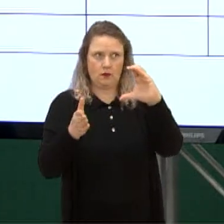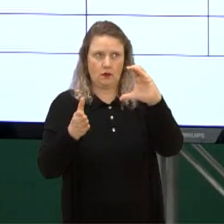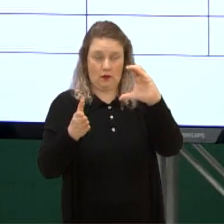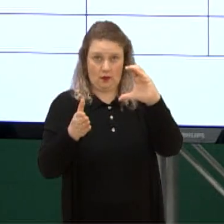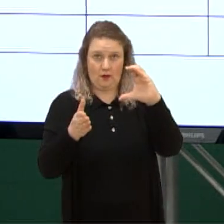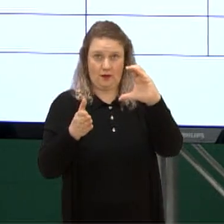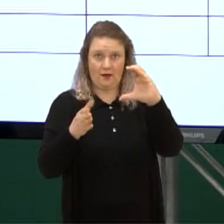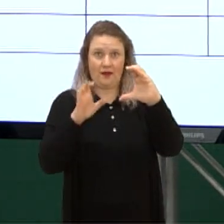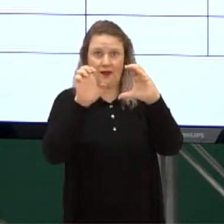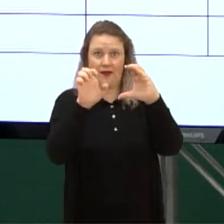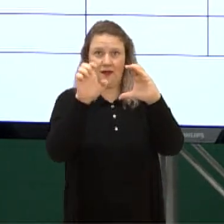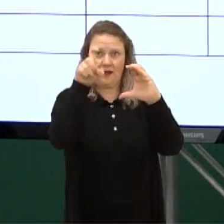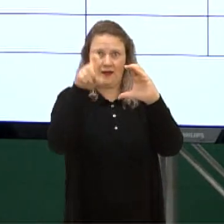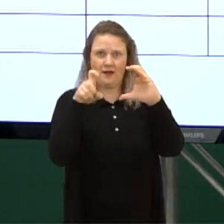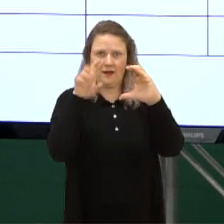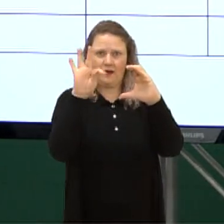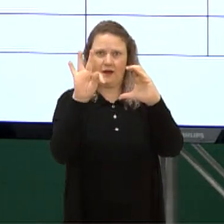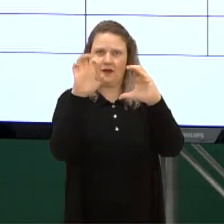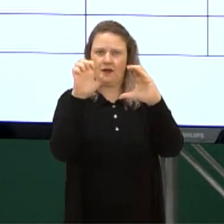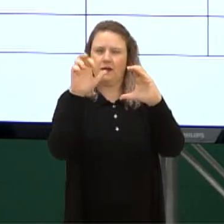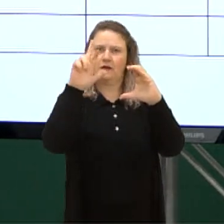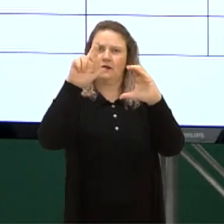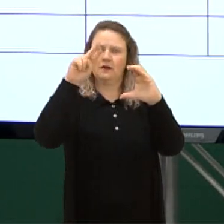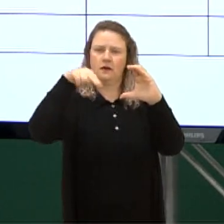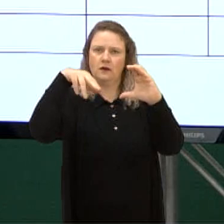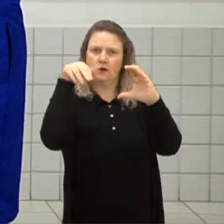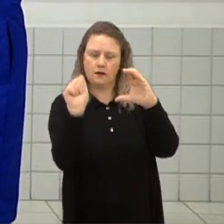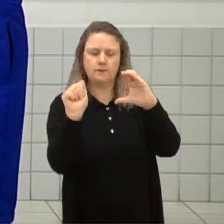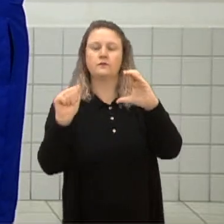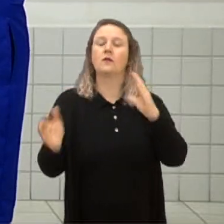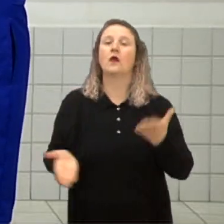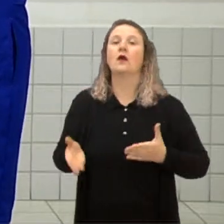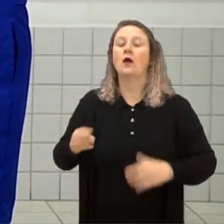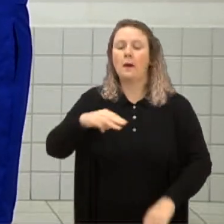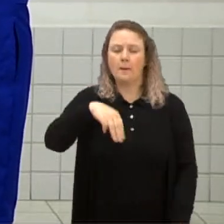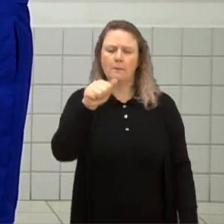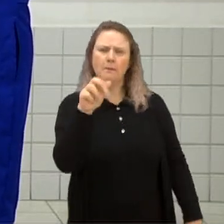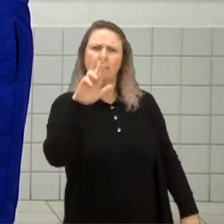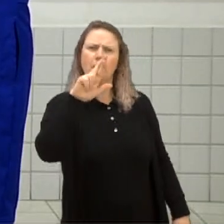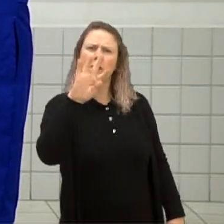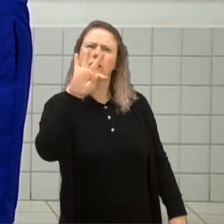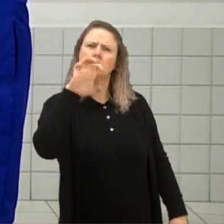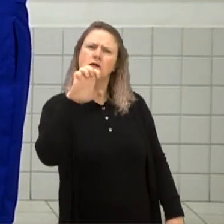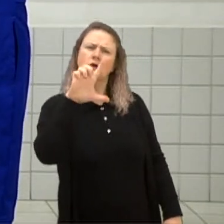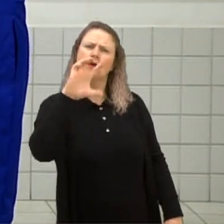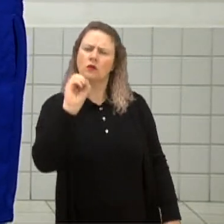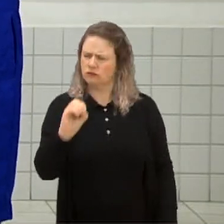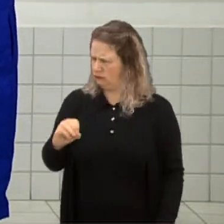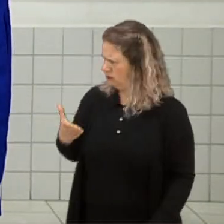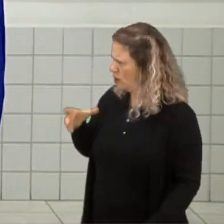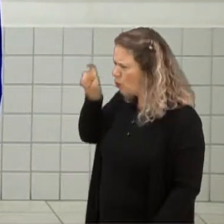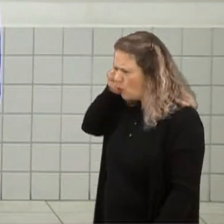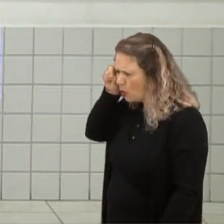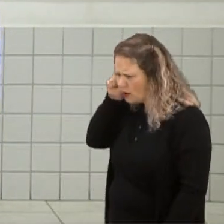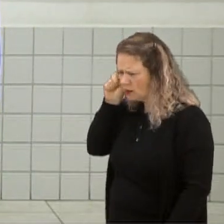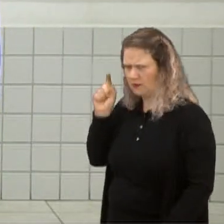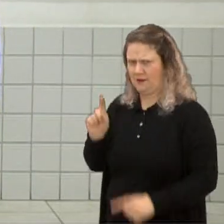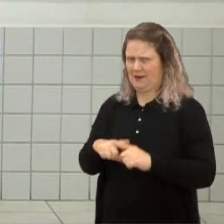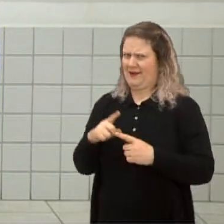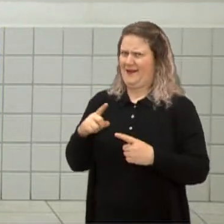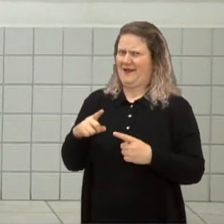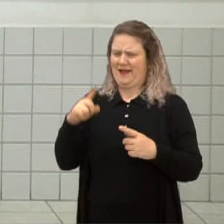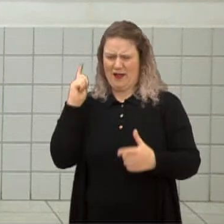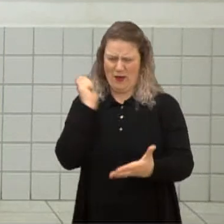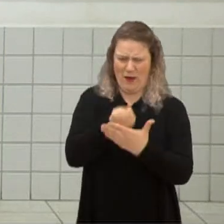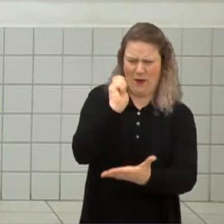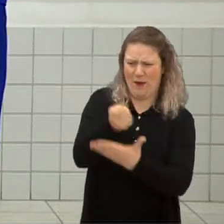coluna, parte externa. Martelo. Martelo é uma estrutura da orelha? Será que agora a gente está falando aula de carpintaria? Pois